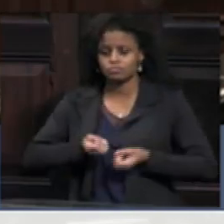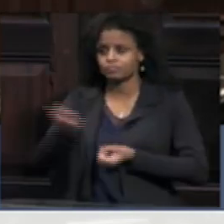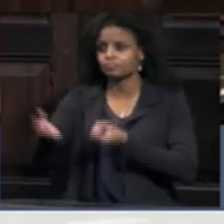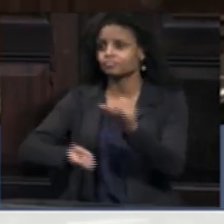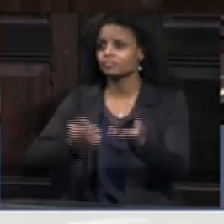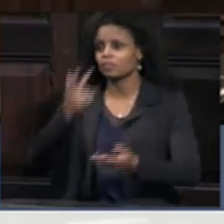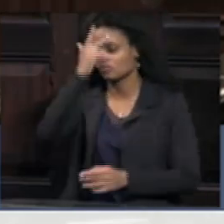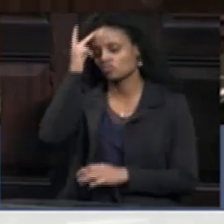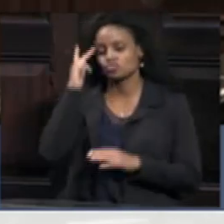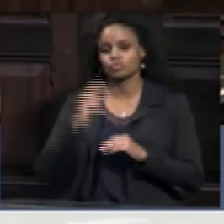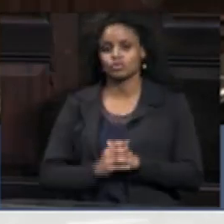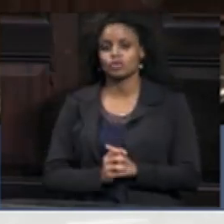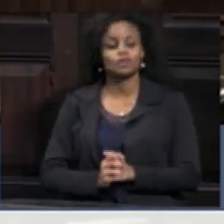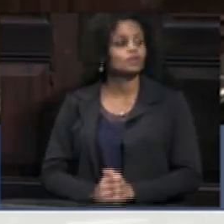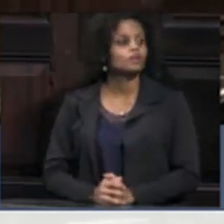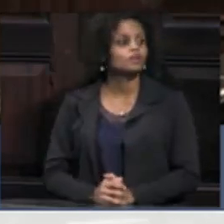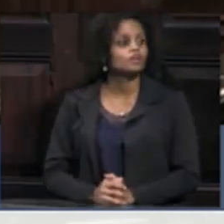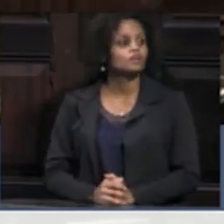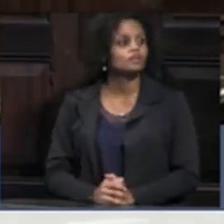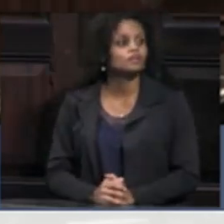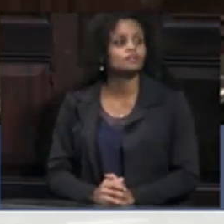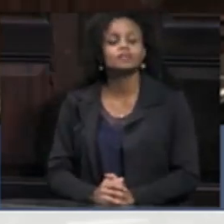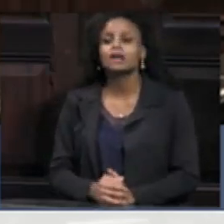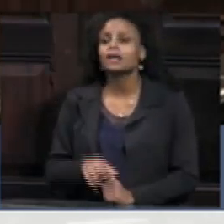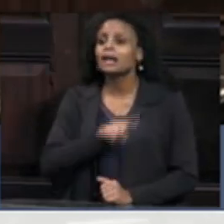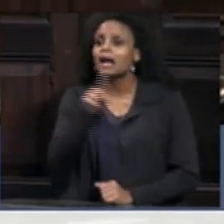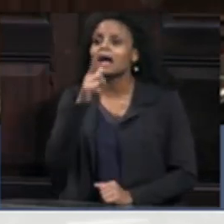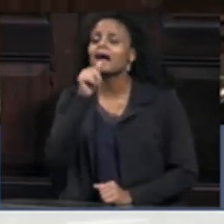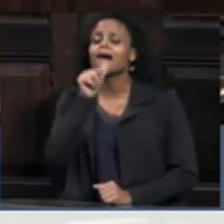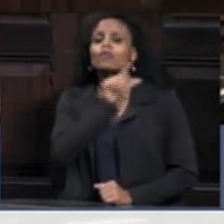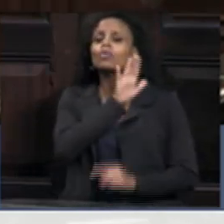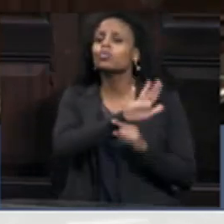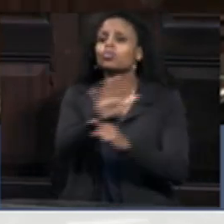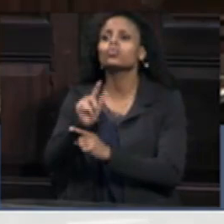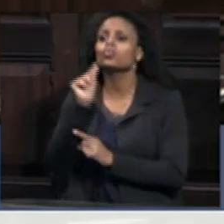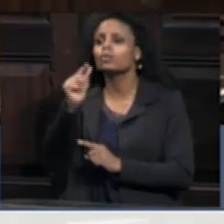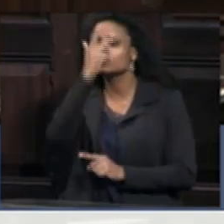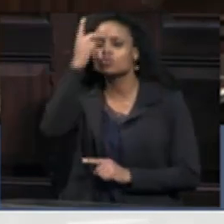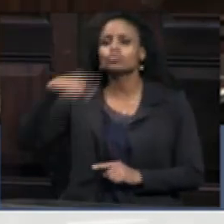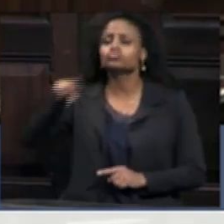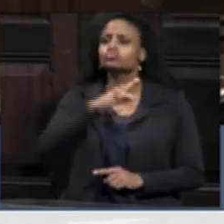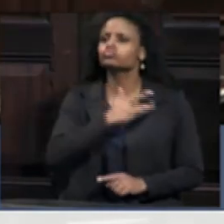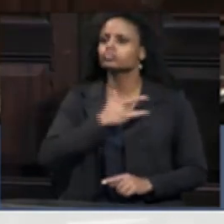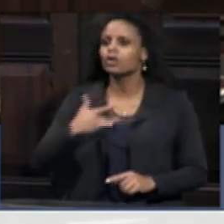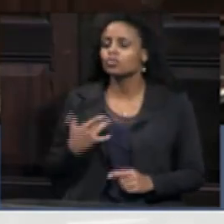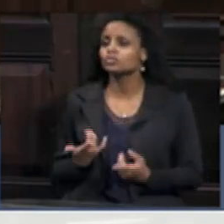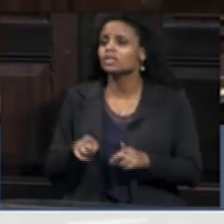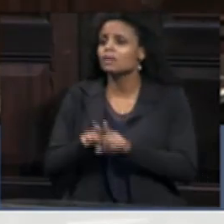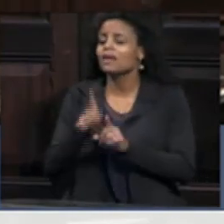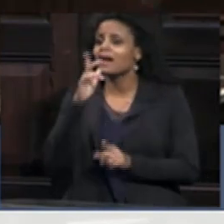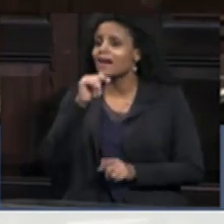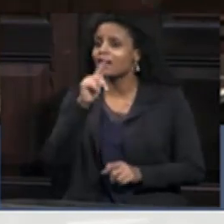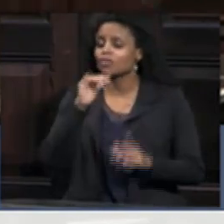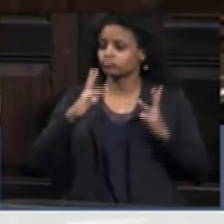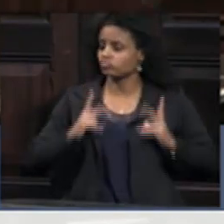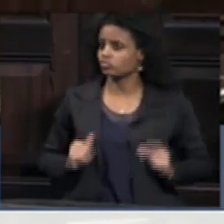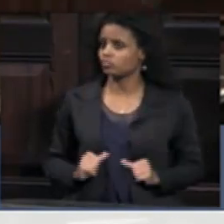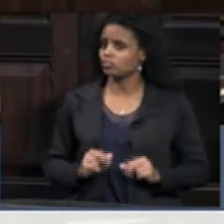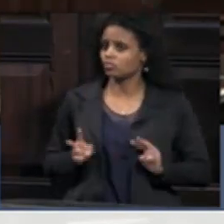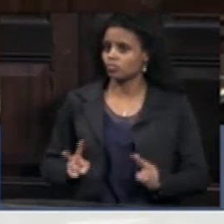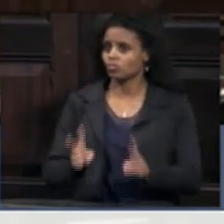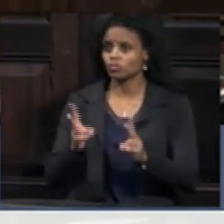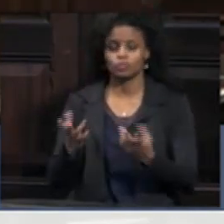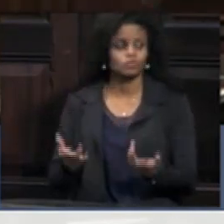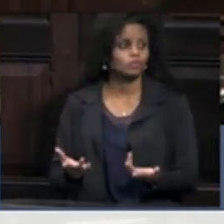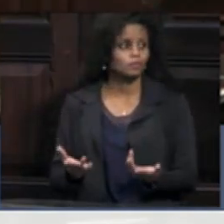água para que as pessoas possam ter saúde, água com condições,